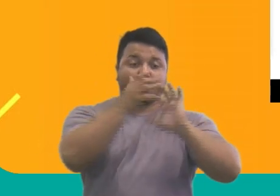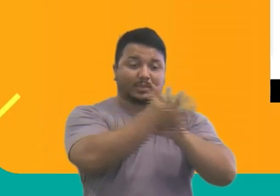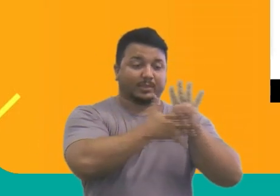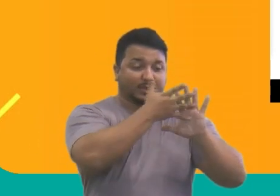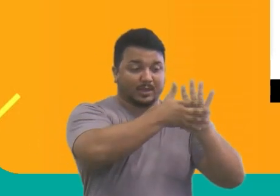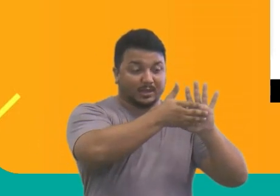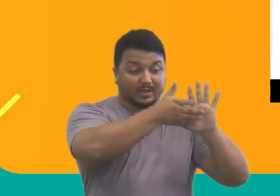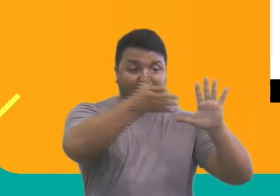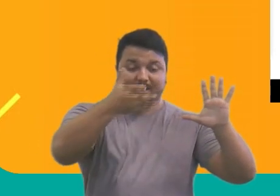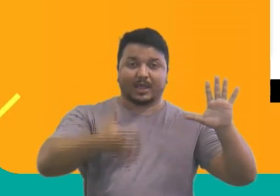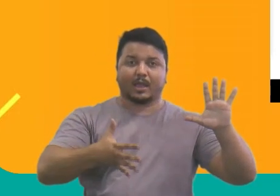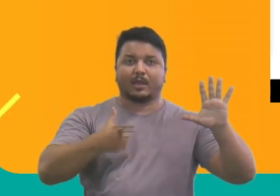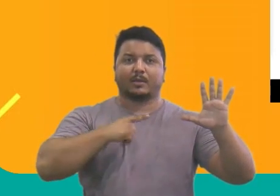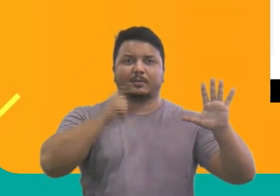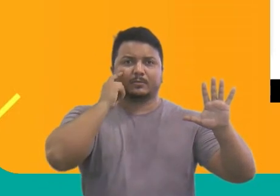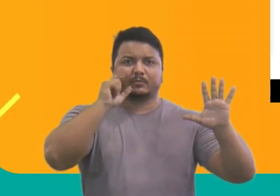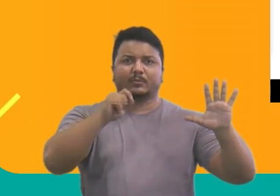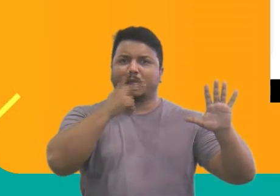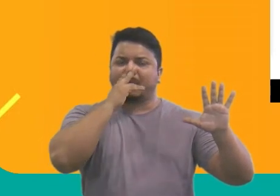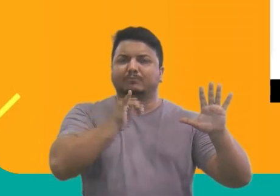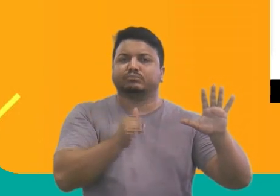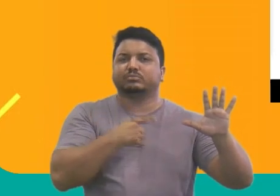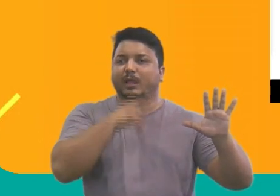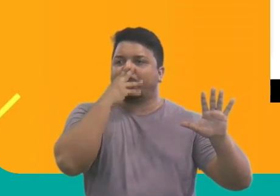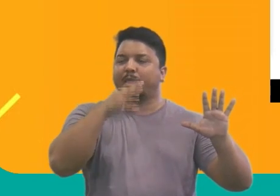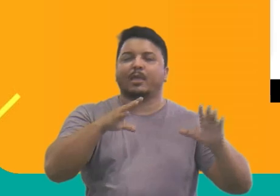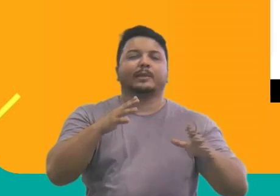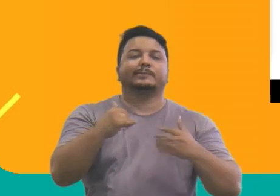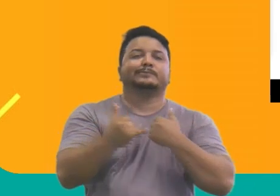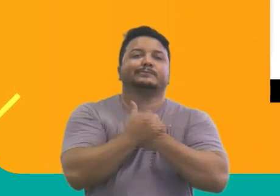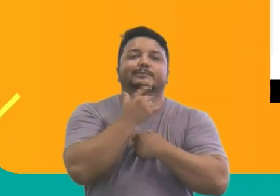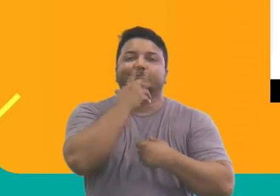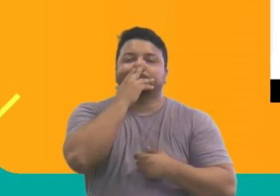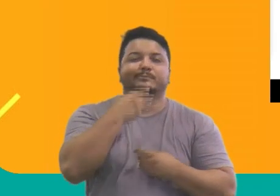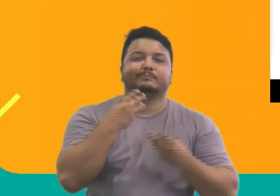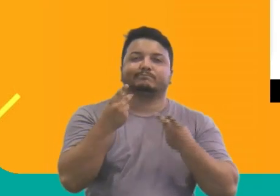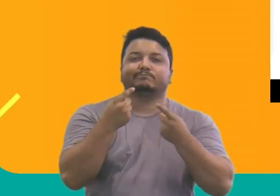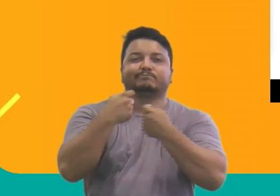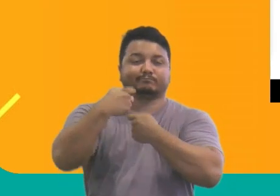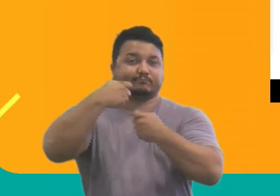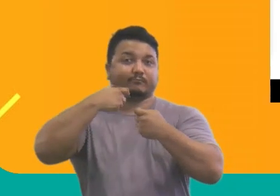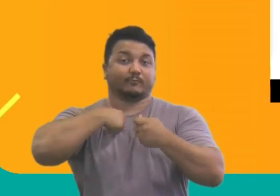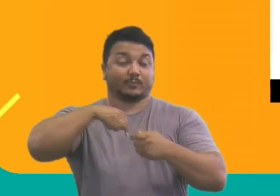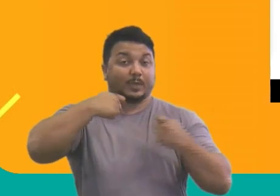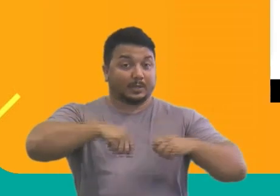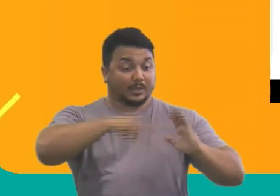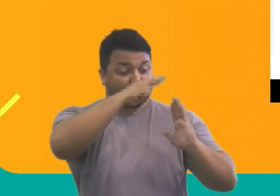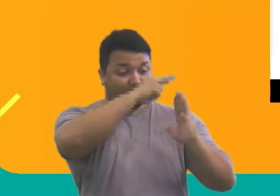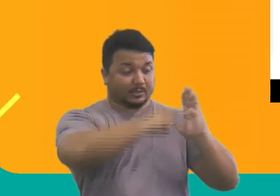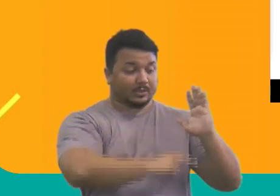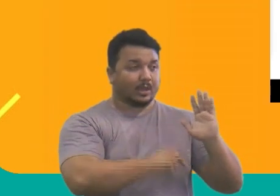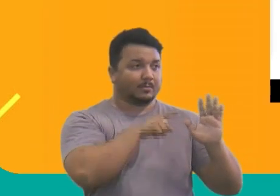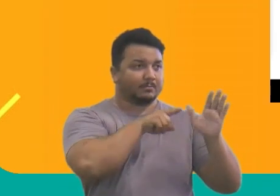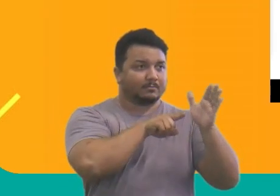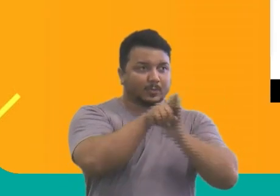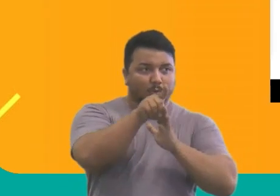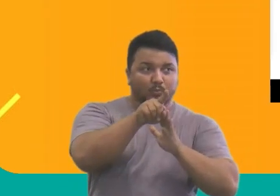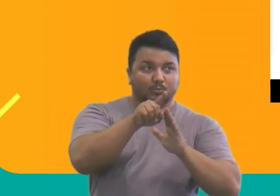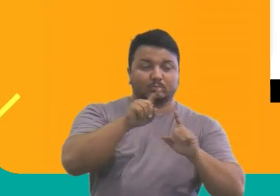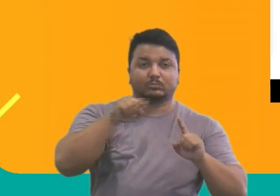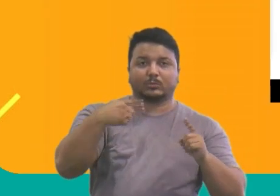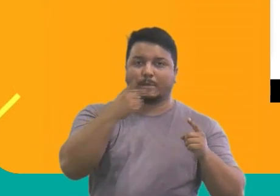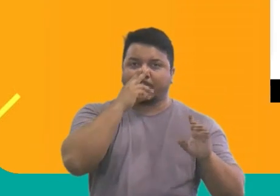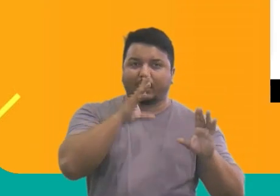é lenda bovina, é história para boi dormir. E aí eu preciso que você leia o enunciado, mas que você